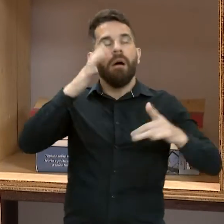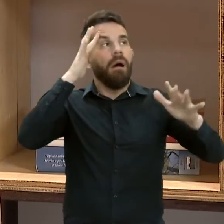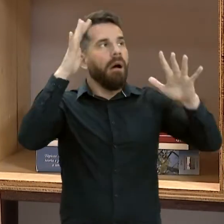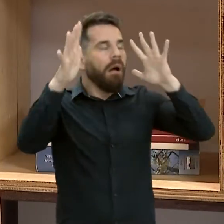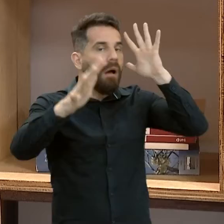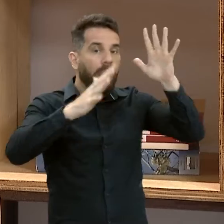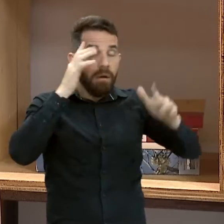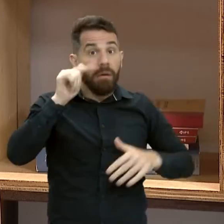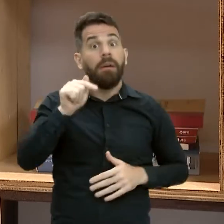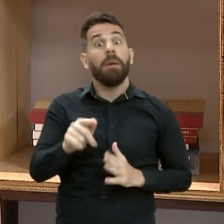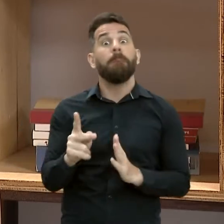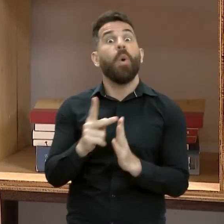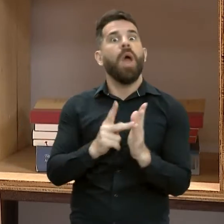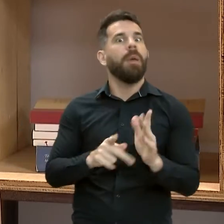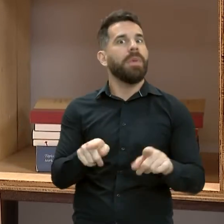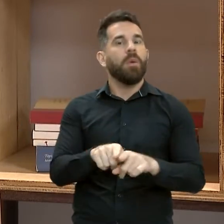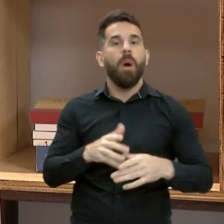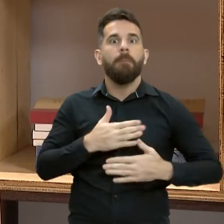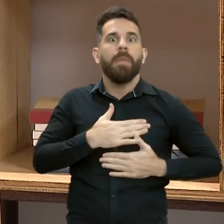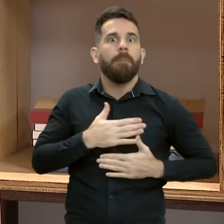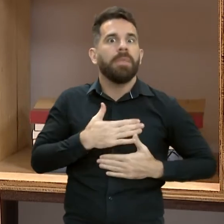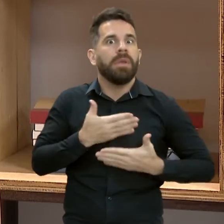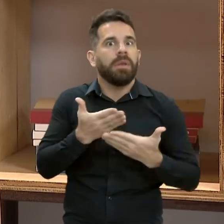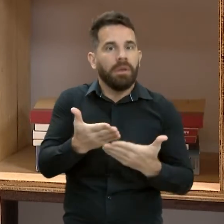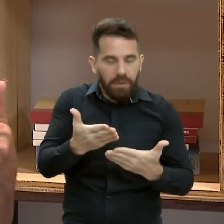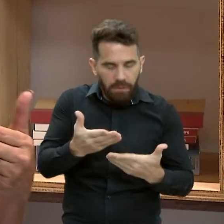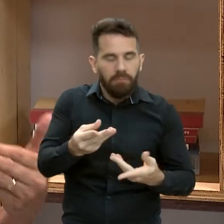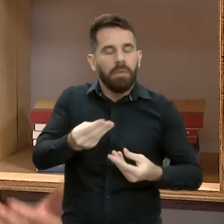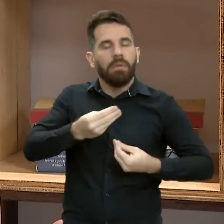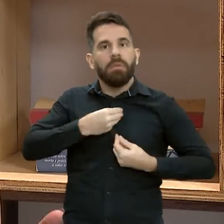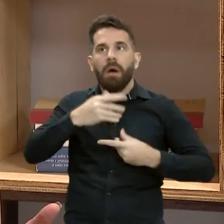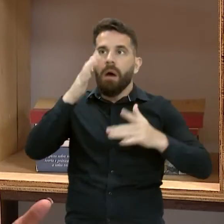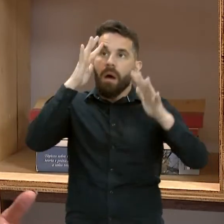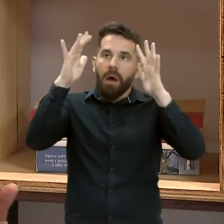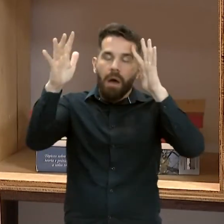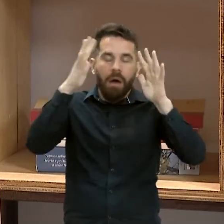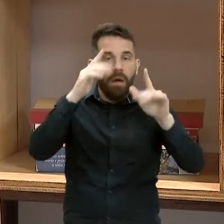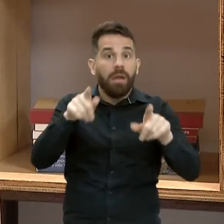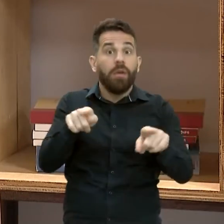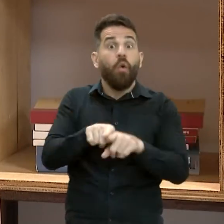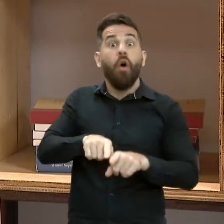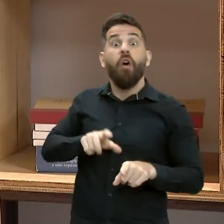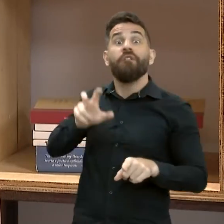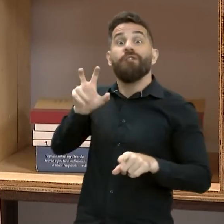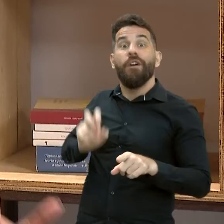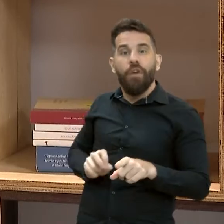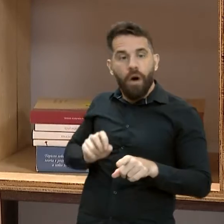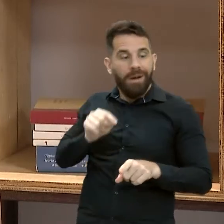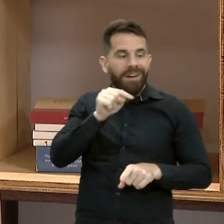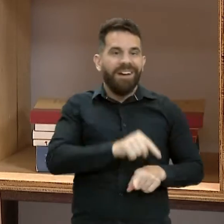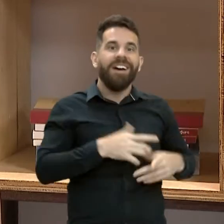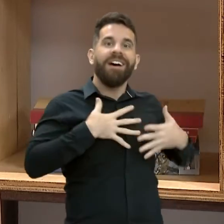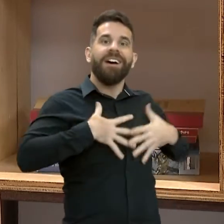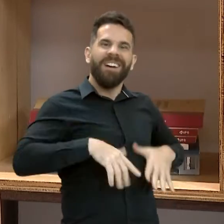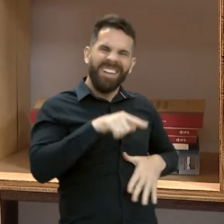coloca nesse mundo mágico, nesse mundo da minha infância, no mundo da minha avó. O dela era da bisavó e o meu da minha avó